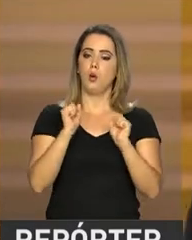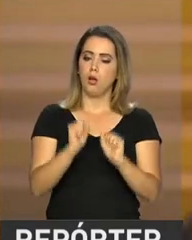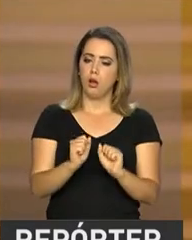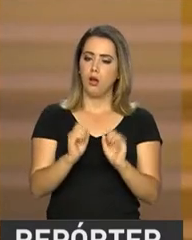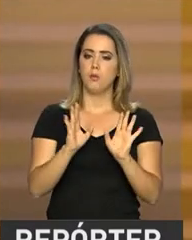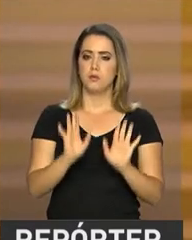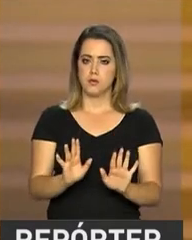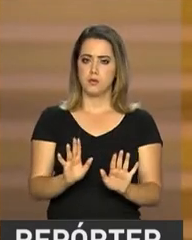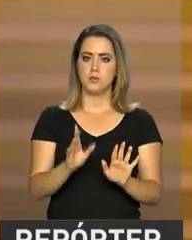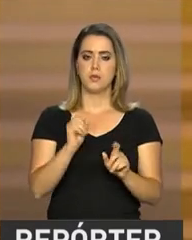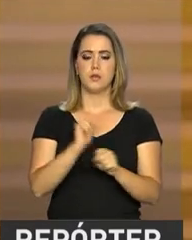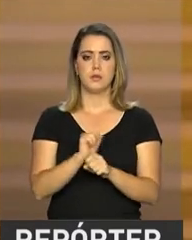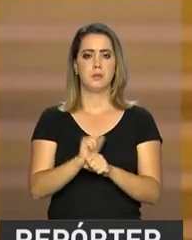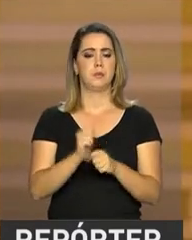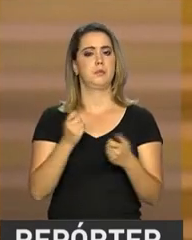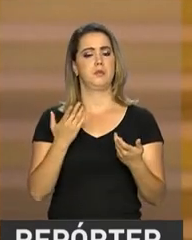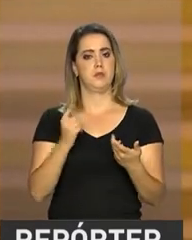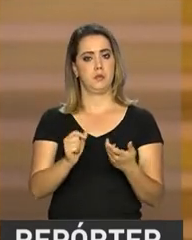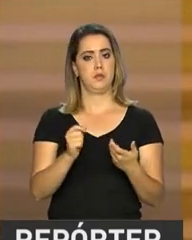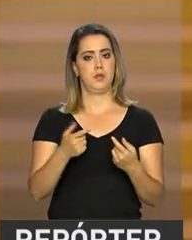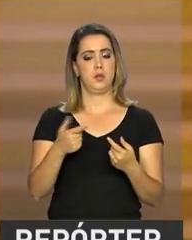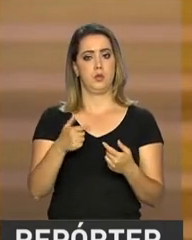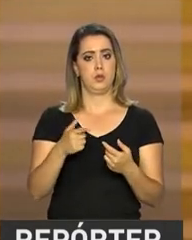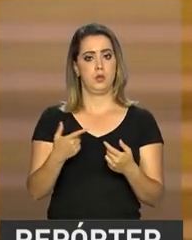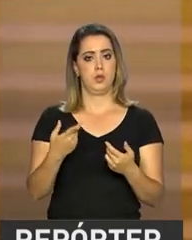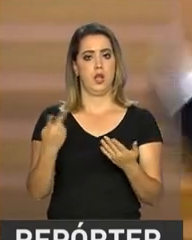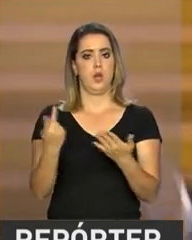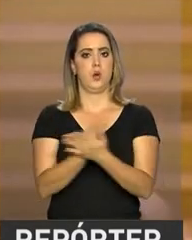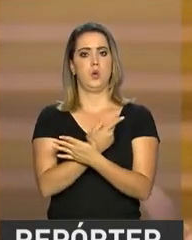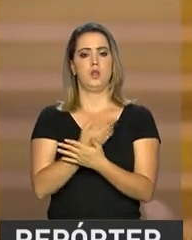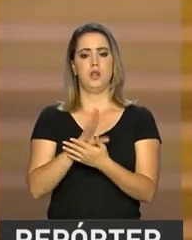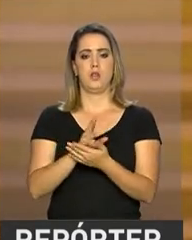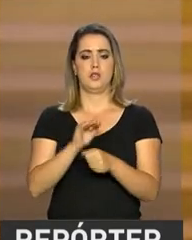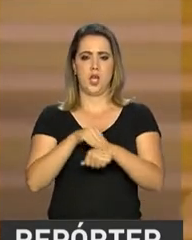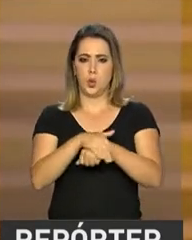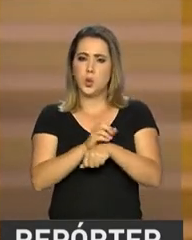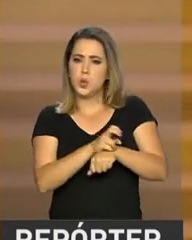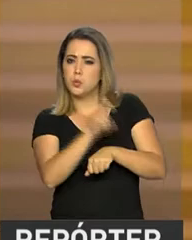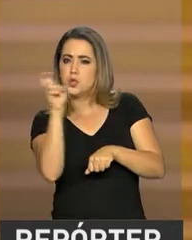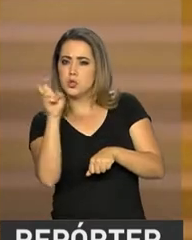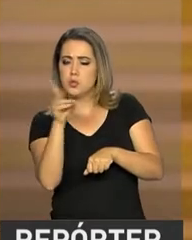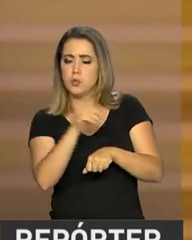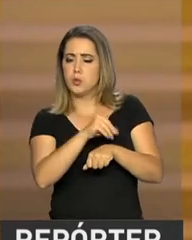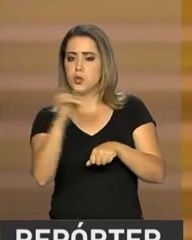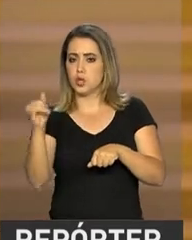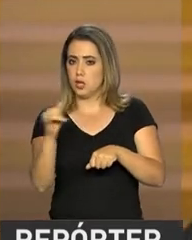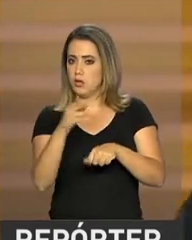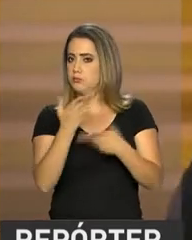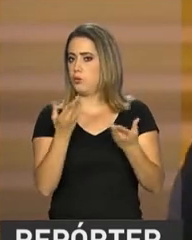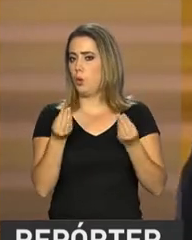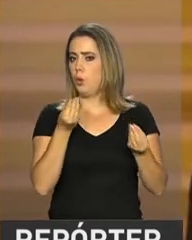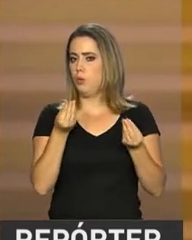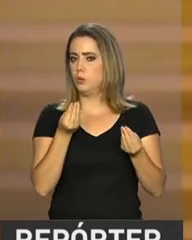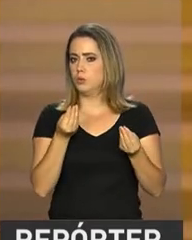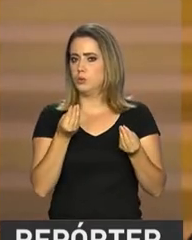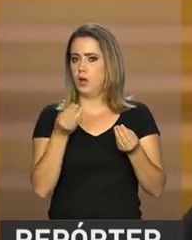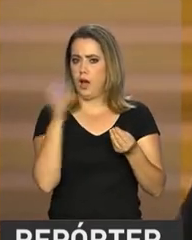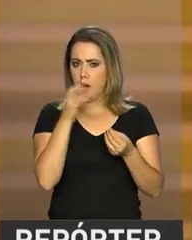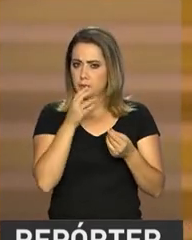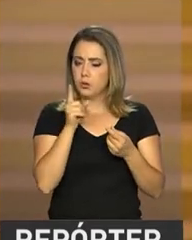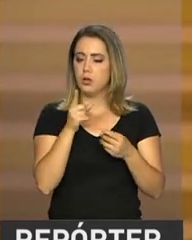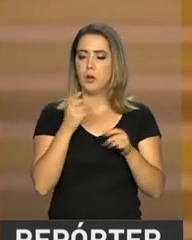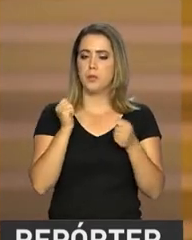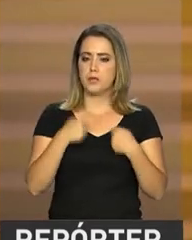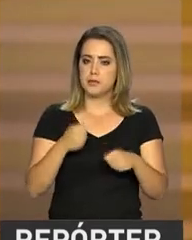é que não tem milagre, né? Muitas vezes as pessoas acham, da noite para o dia resolve, não resolve, não é isso? Então é tudo passo a passo e